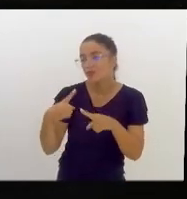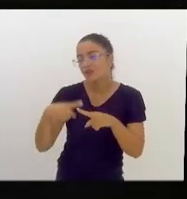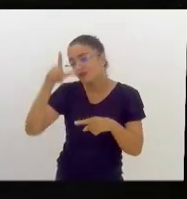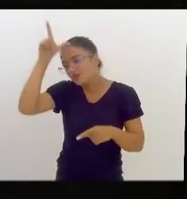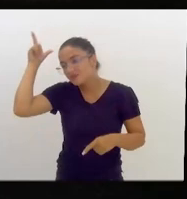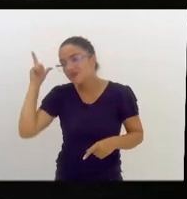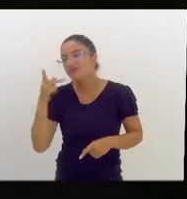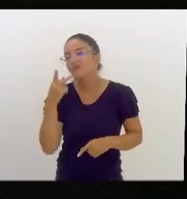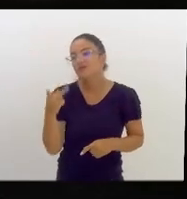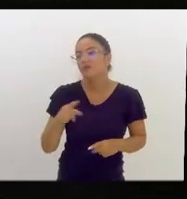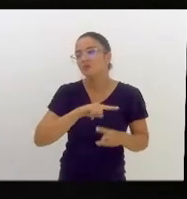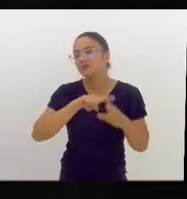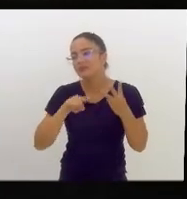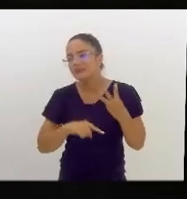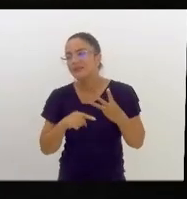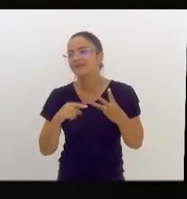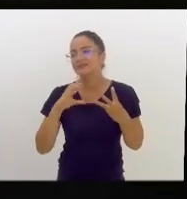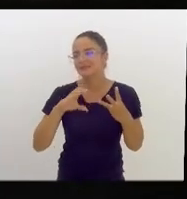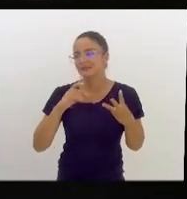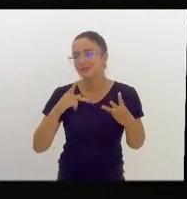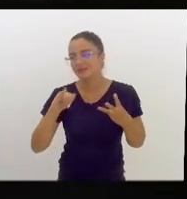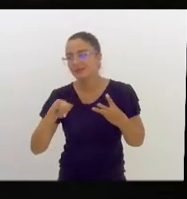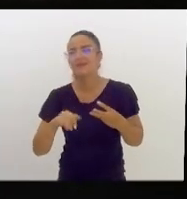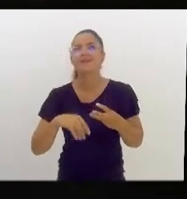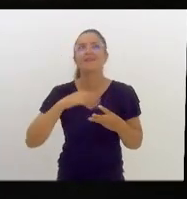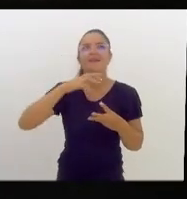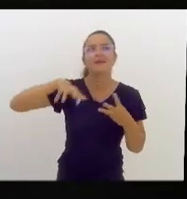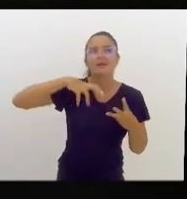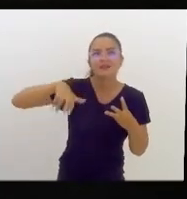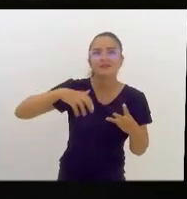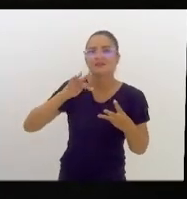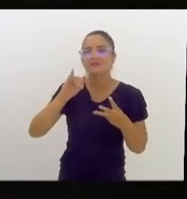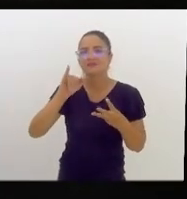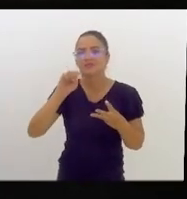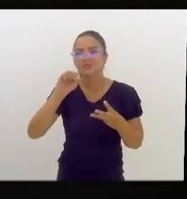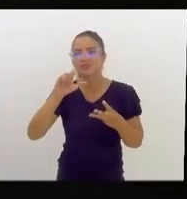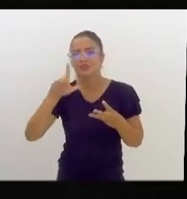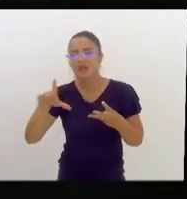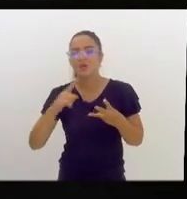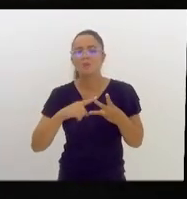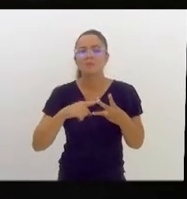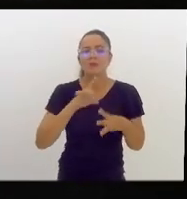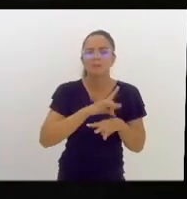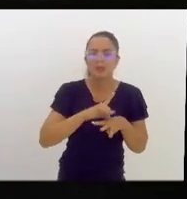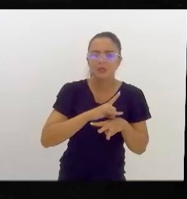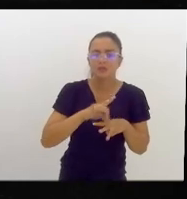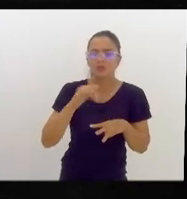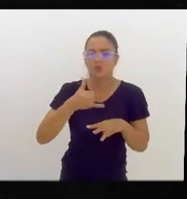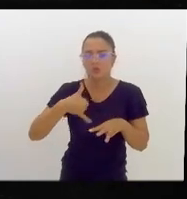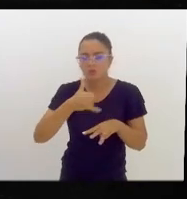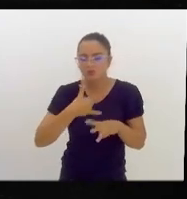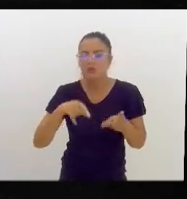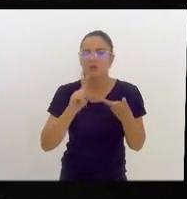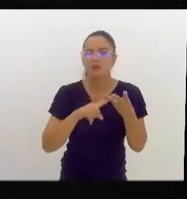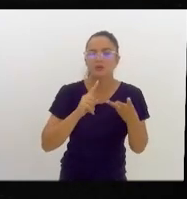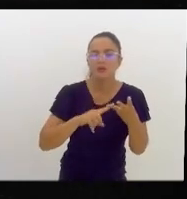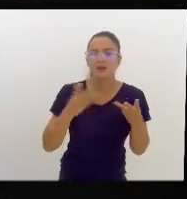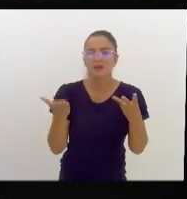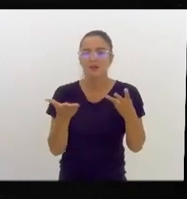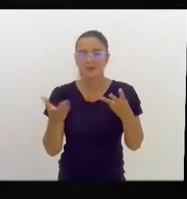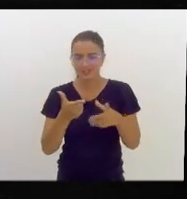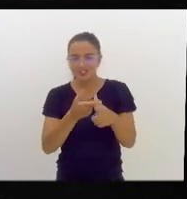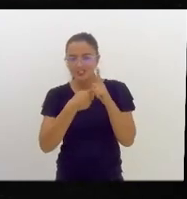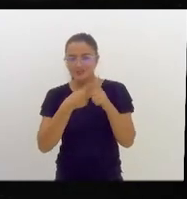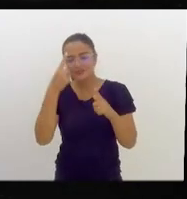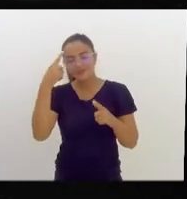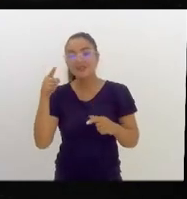dessas 3 CPIs, da crise fiscal, do petróleo e agora da dívida, um encadeamento muito